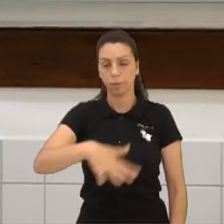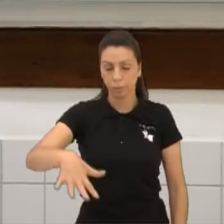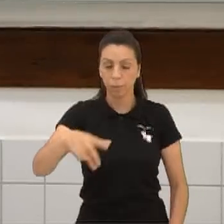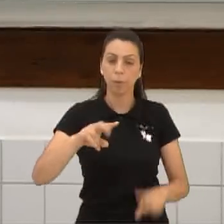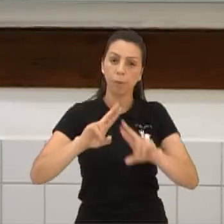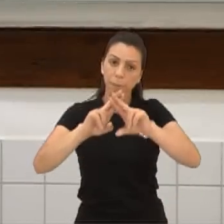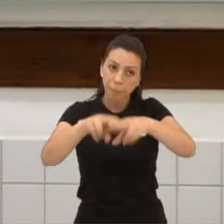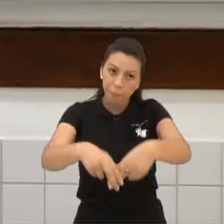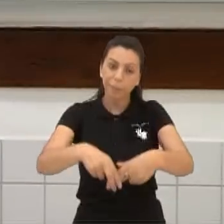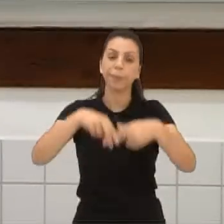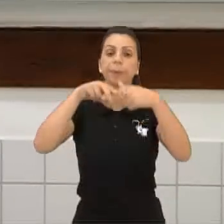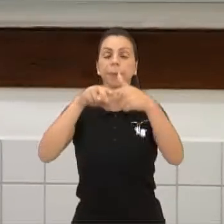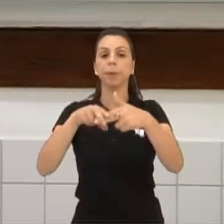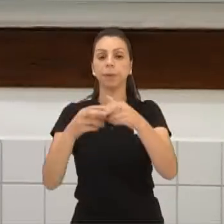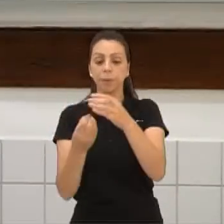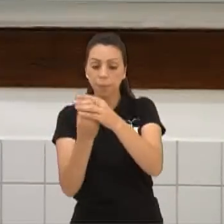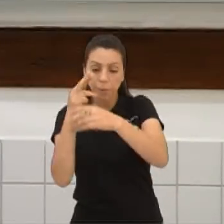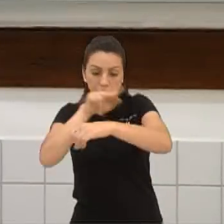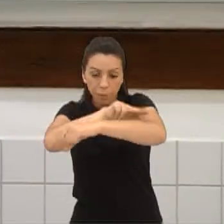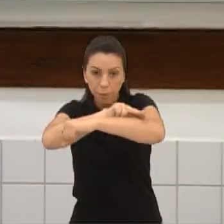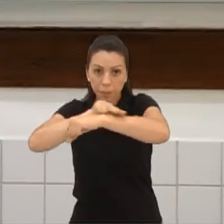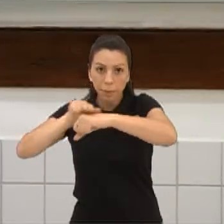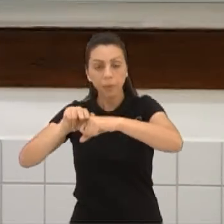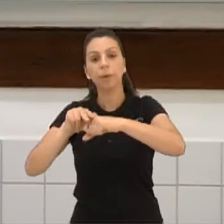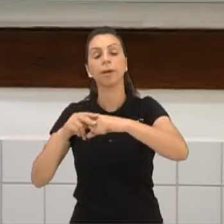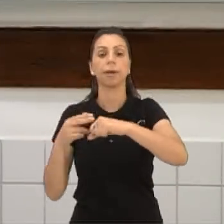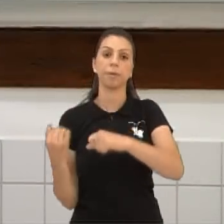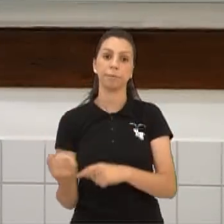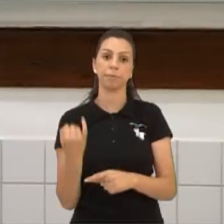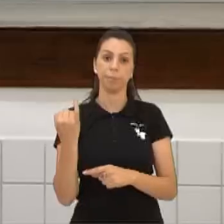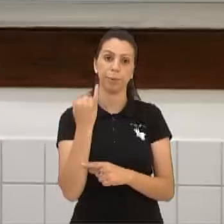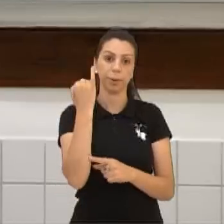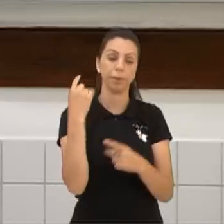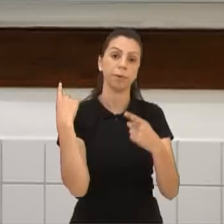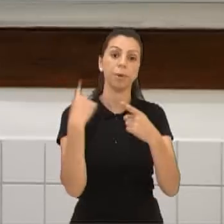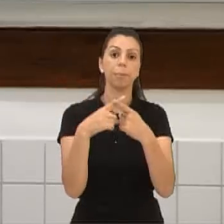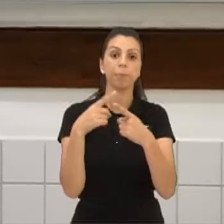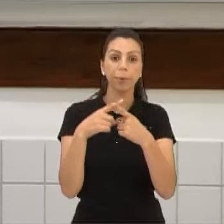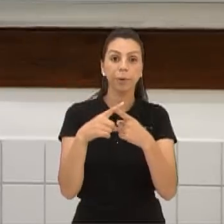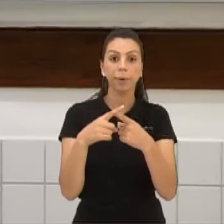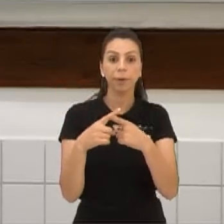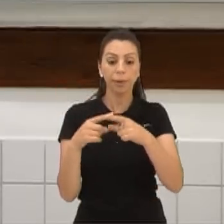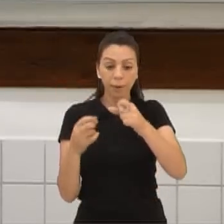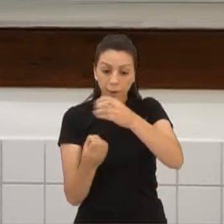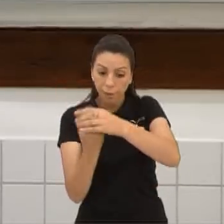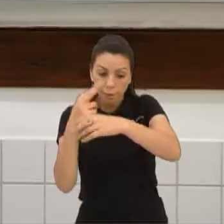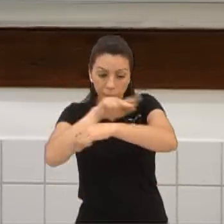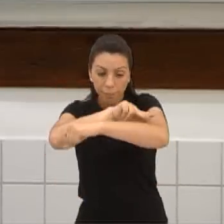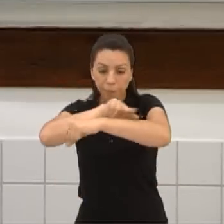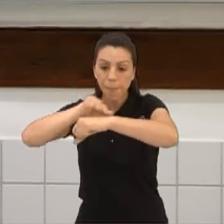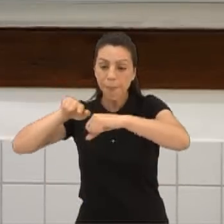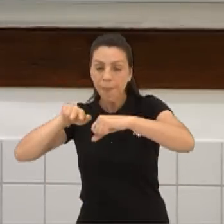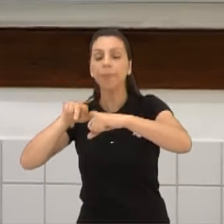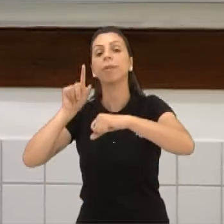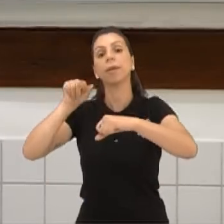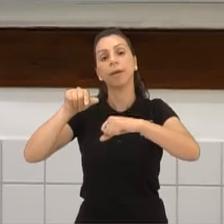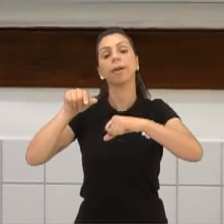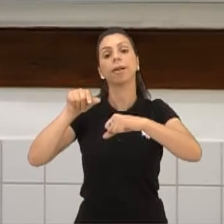importante, pois é ela que promove o equilíbrio. Se nós temos o planeta Terra como um grande